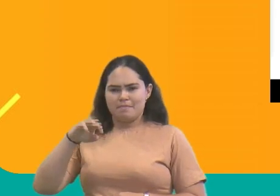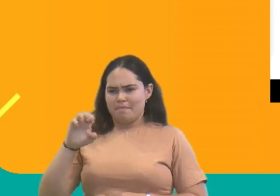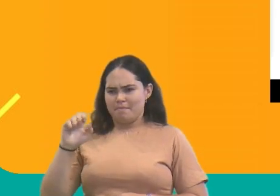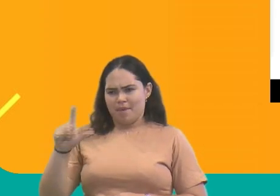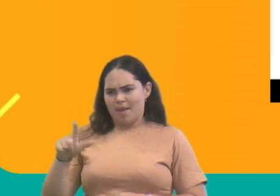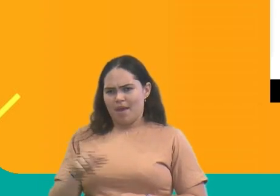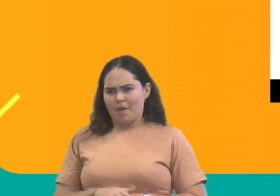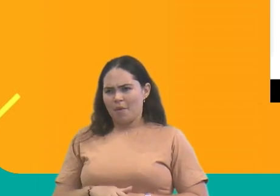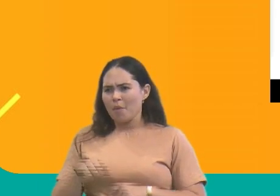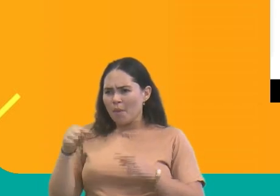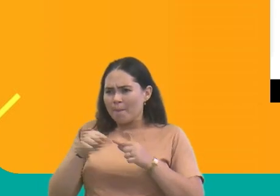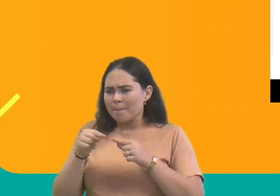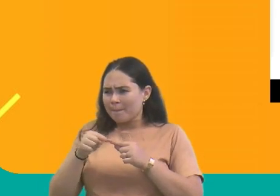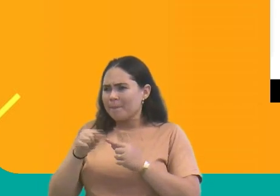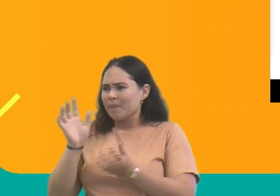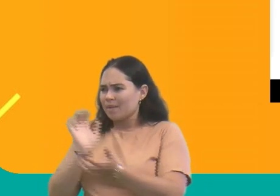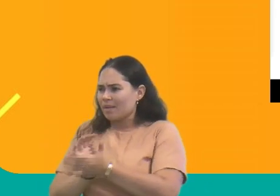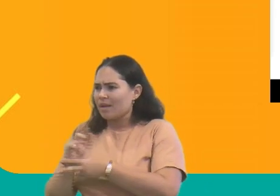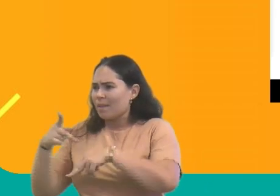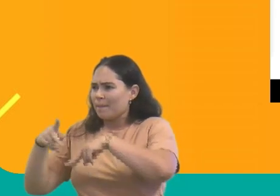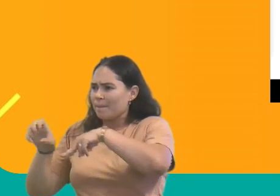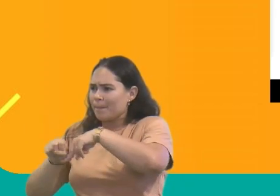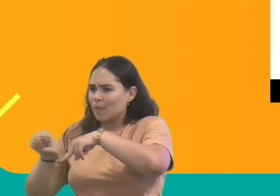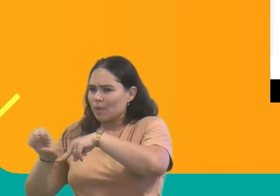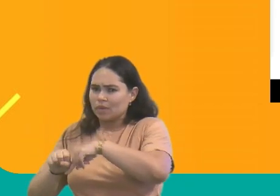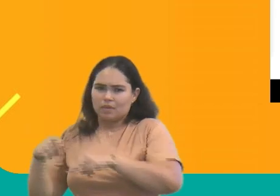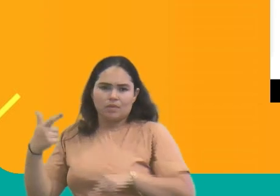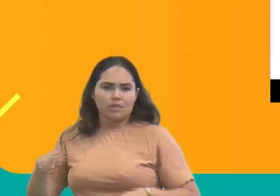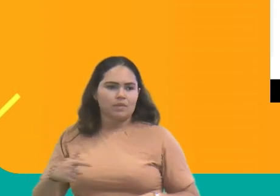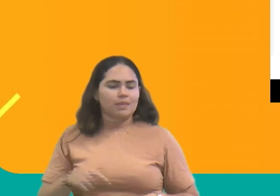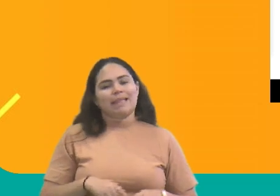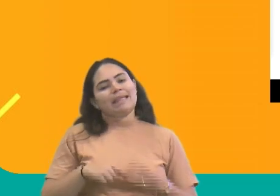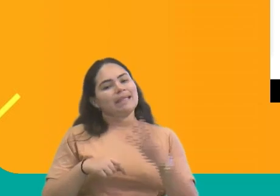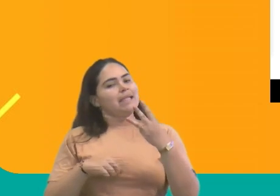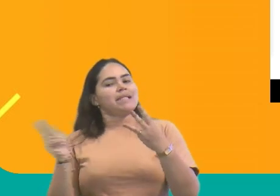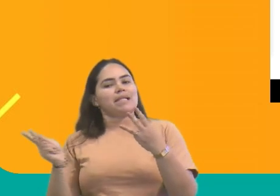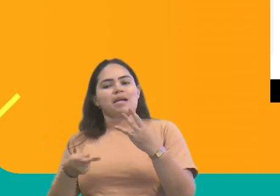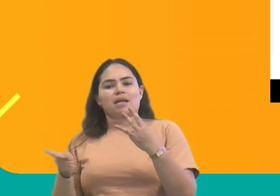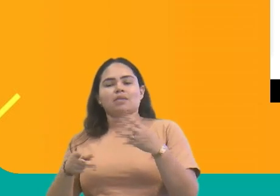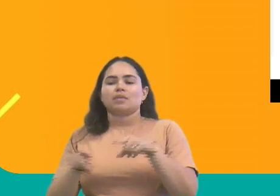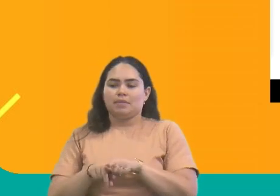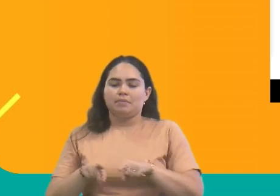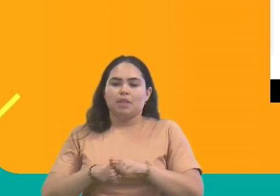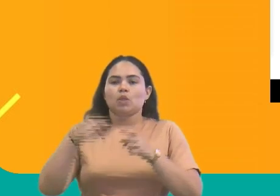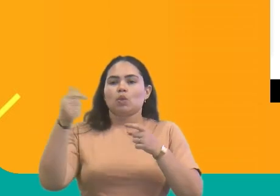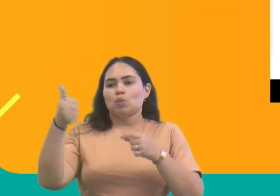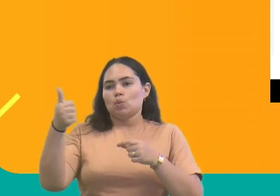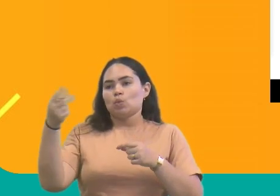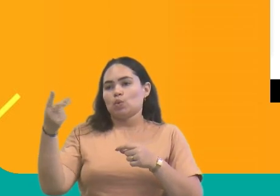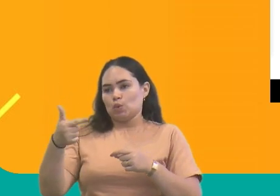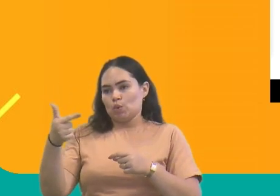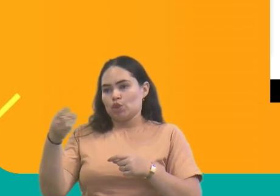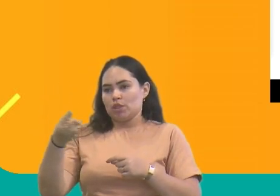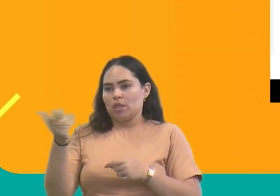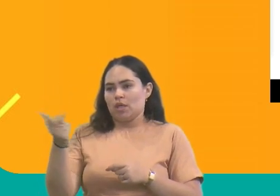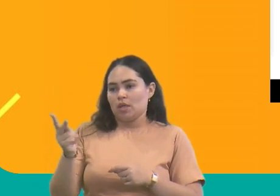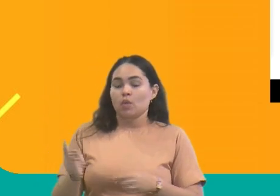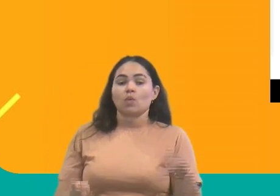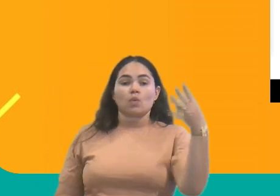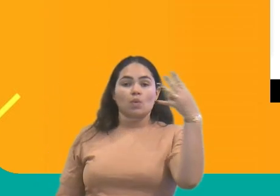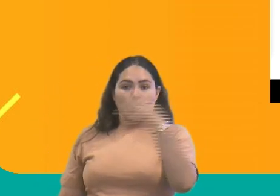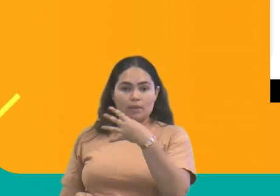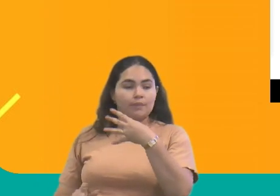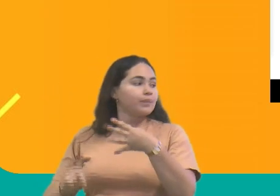é proteína. Ok? Item 3 está fora. Número 4, eu